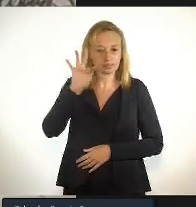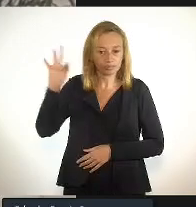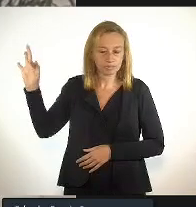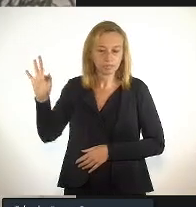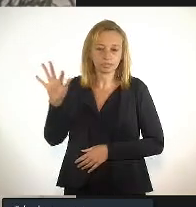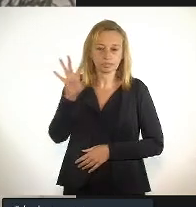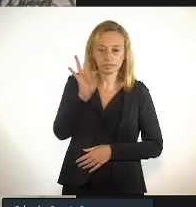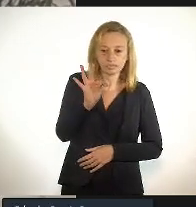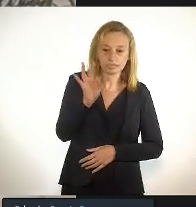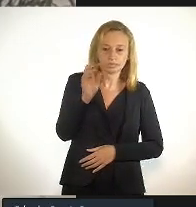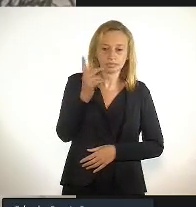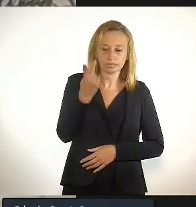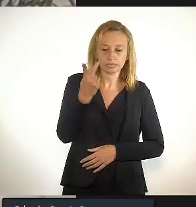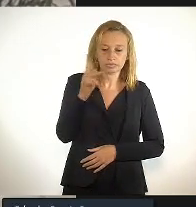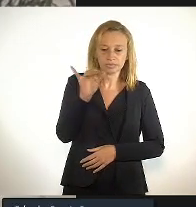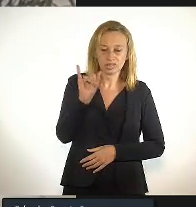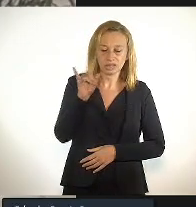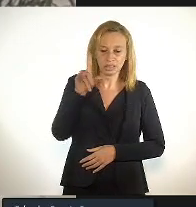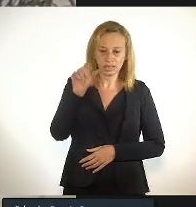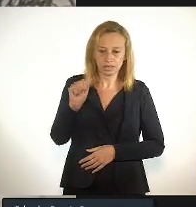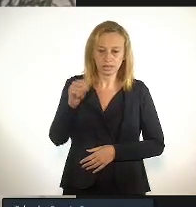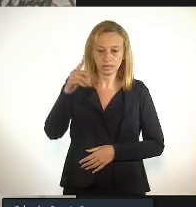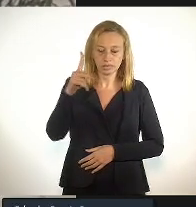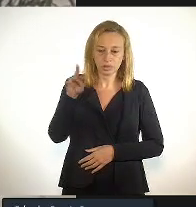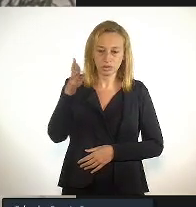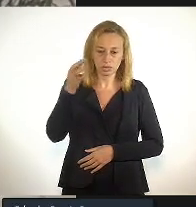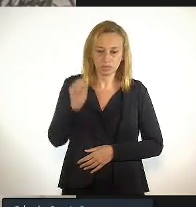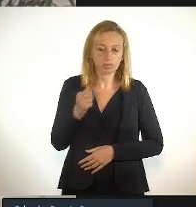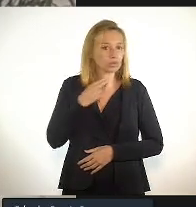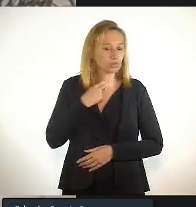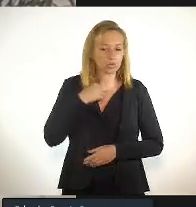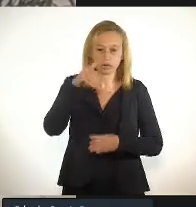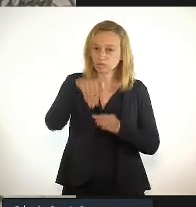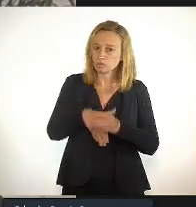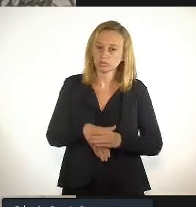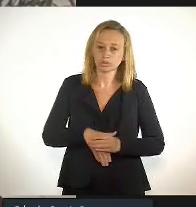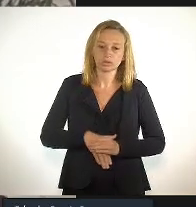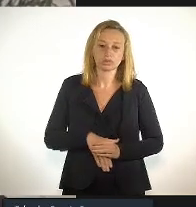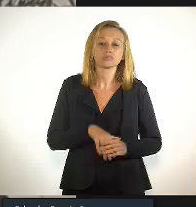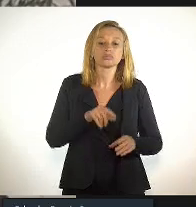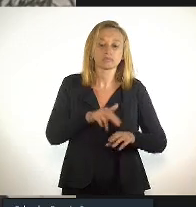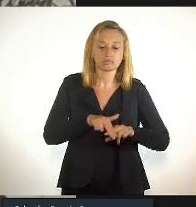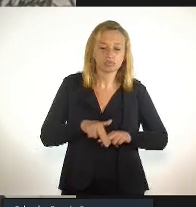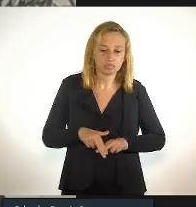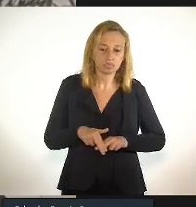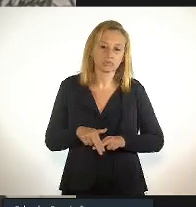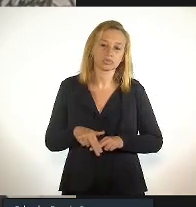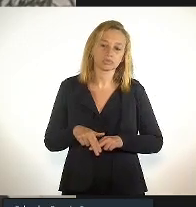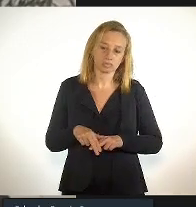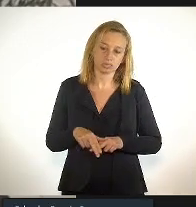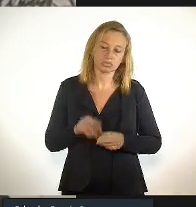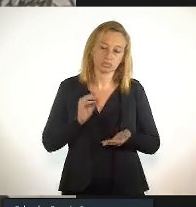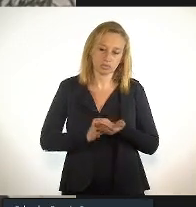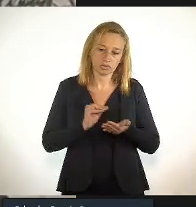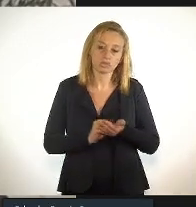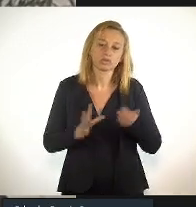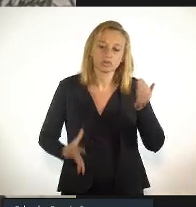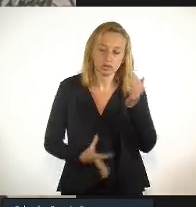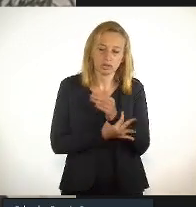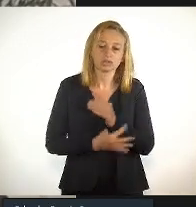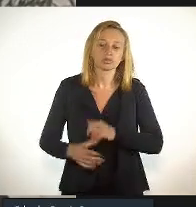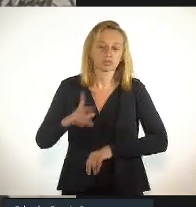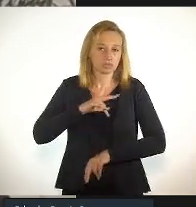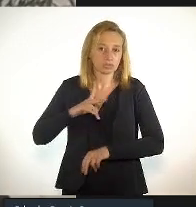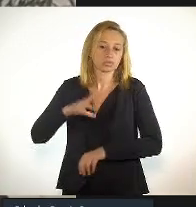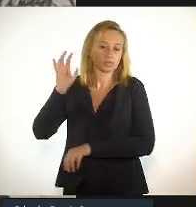federal Talíria Petroni, que não pôde exercer o seu direito a voto diante da negligência do próprio Estado brasileiro